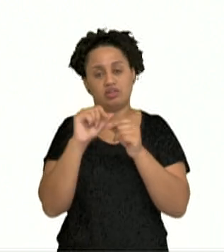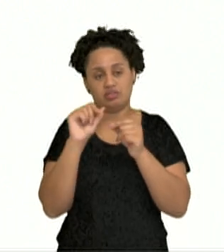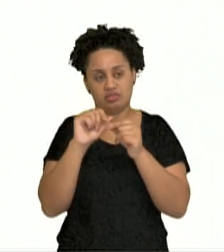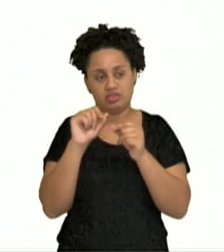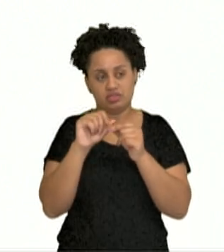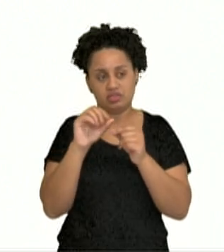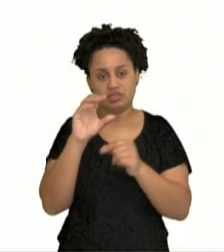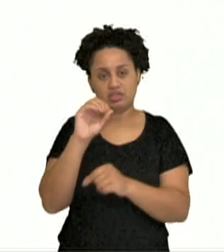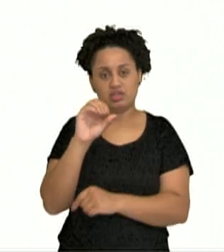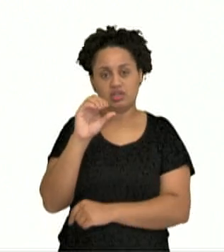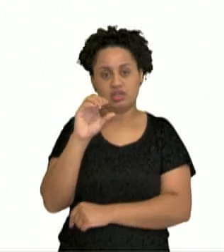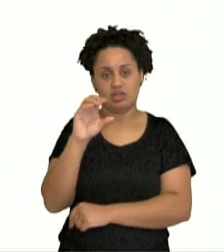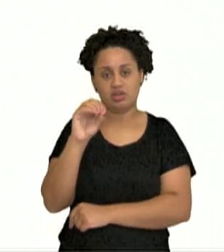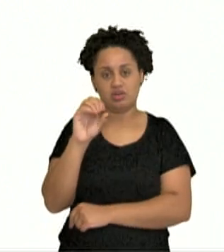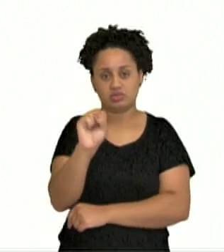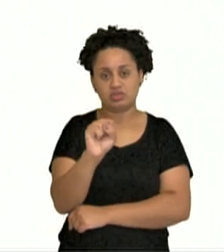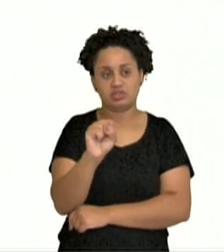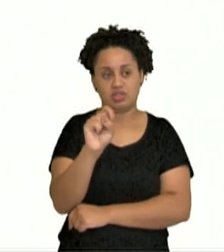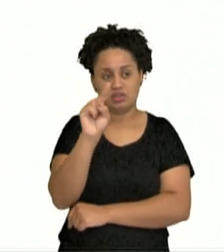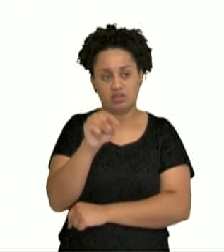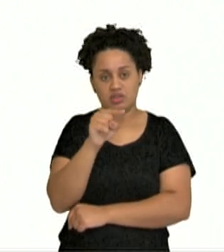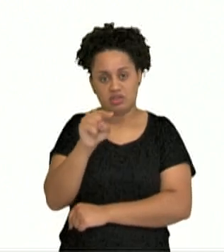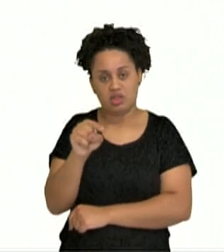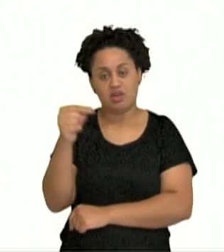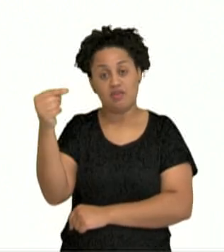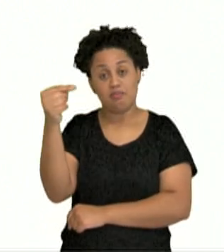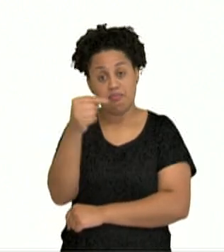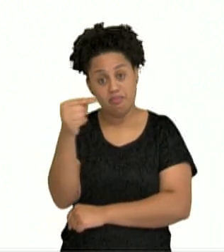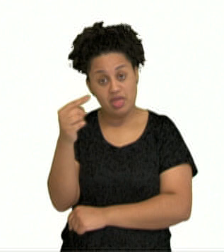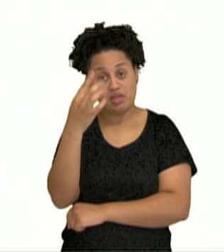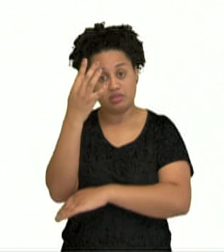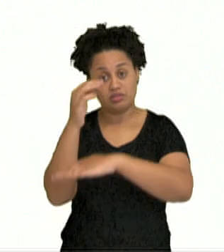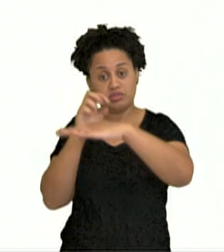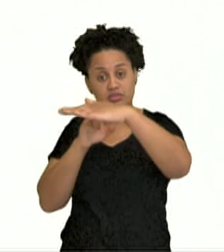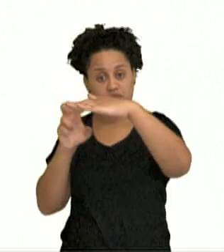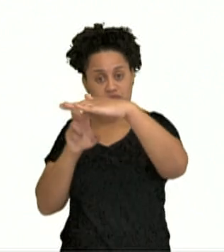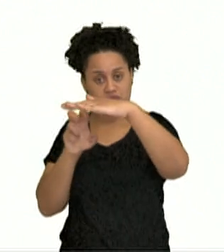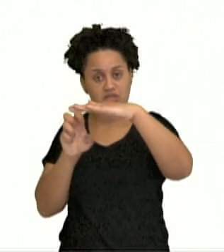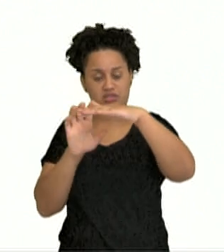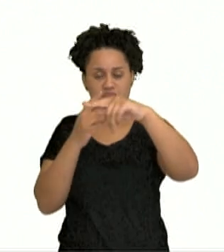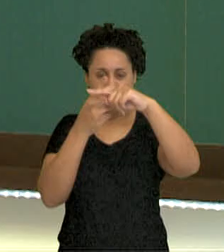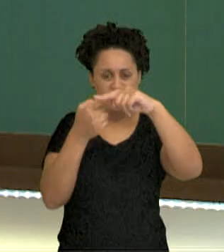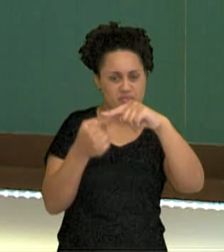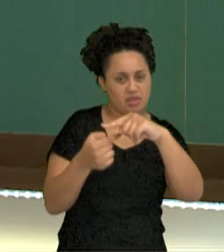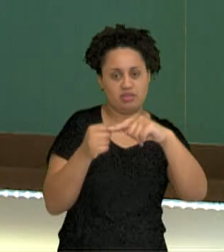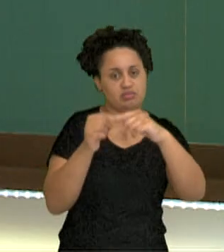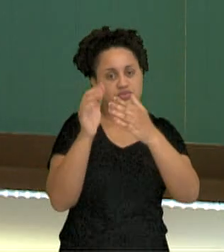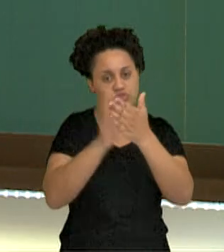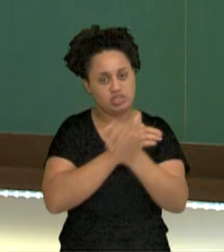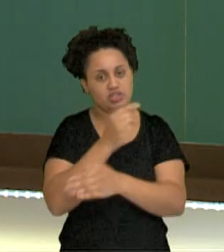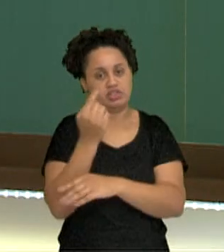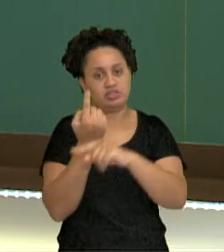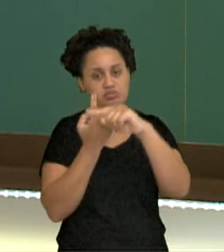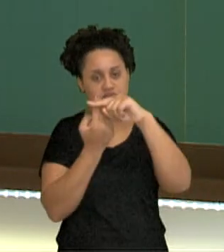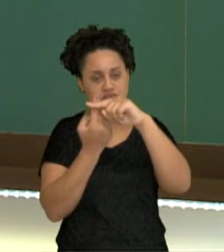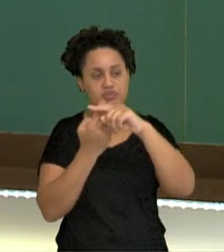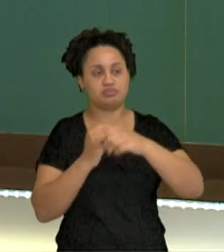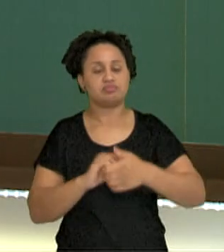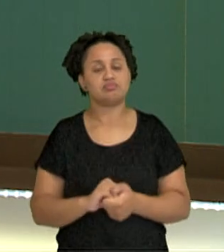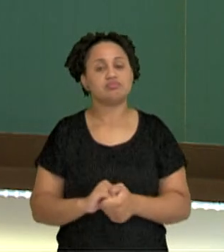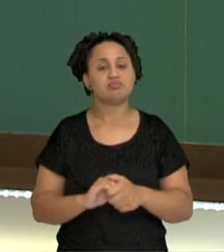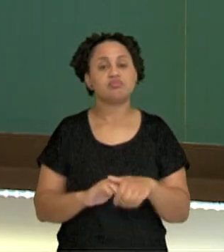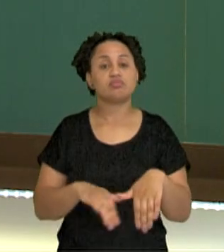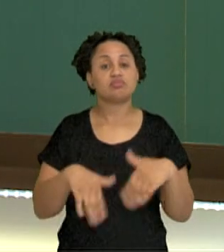sinal negativo na hora de dar a sua resposta. Você vai descartar a resposta positiva. Ok? Então, tá